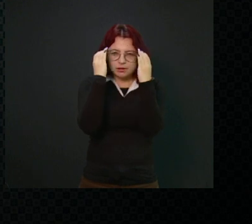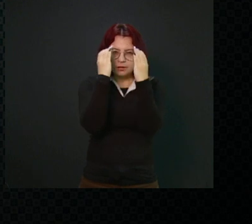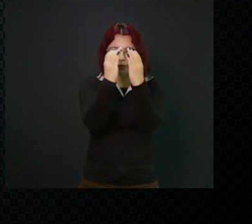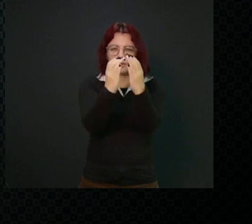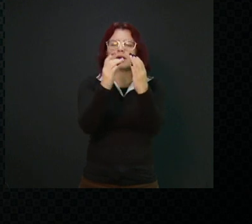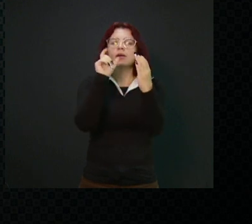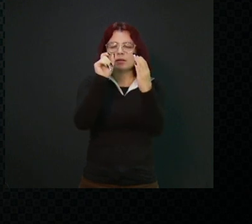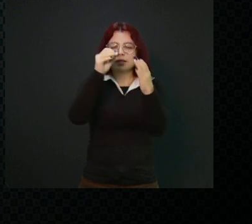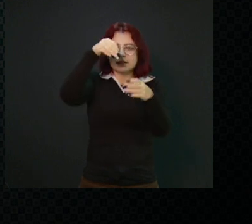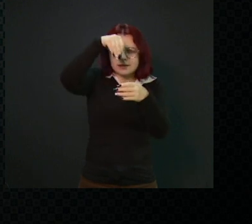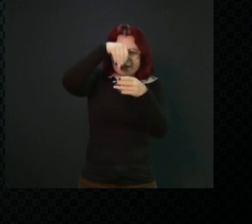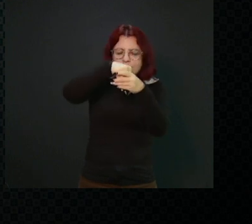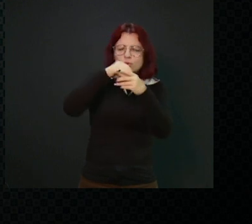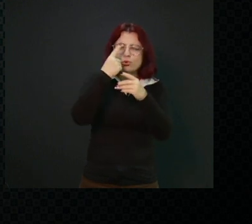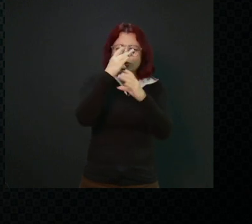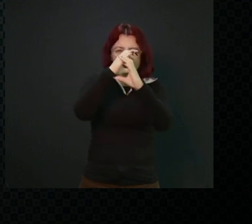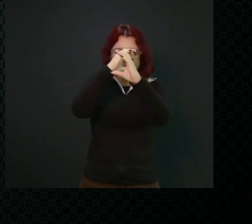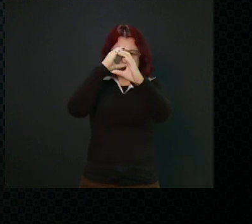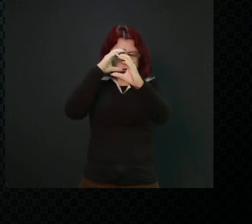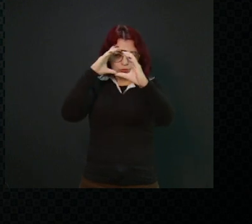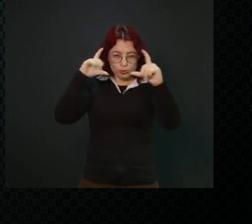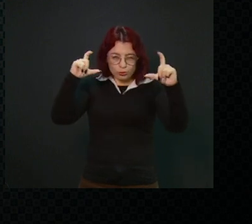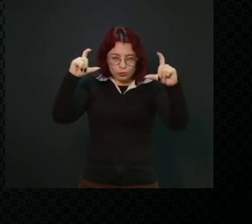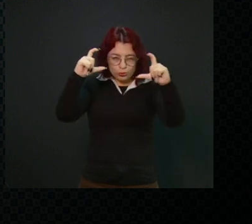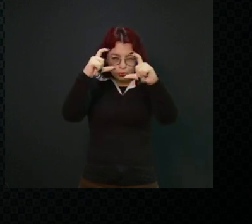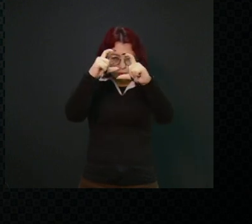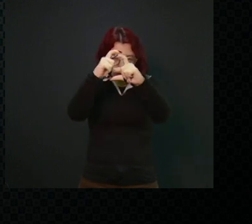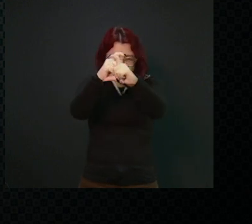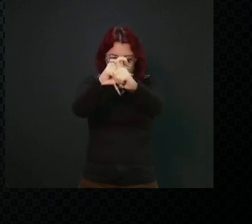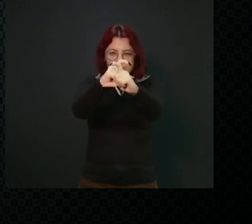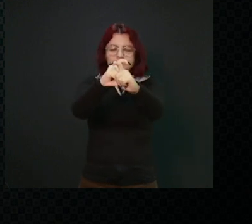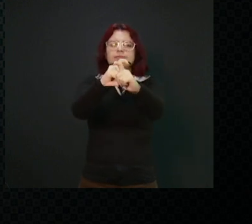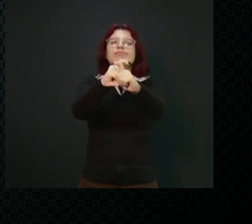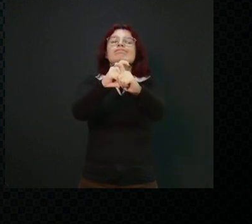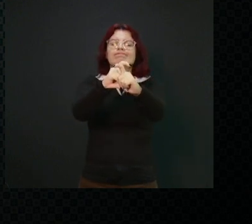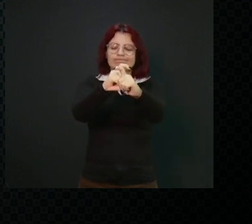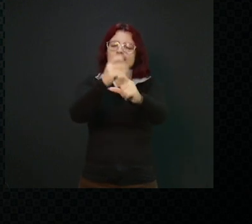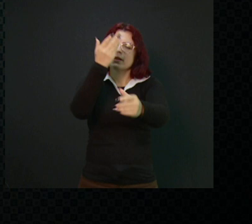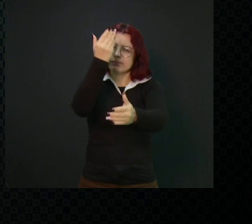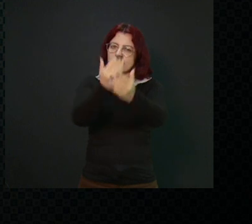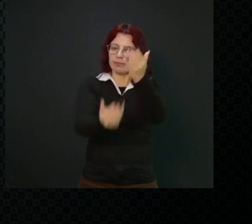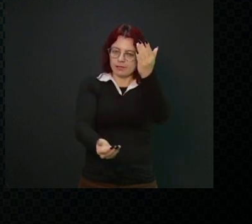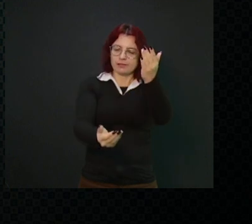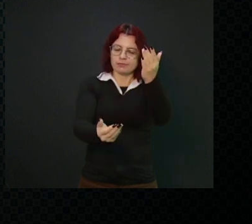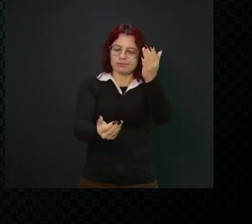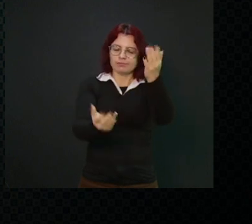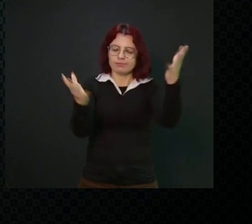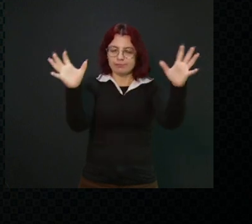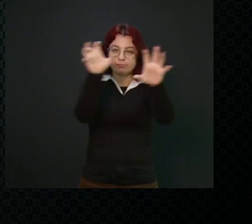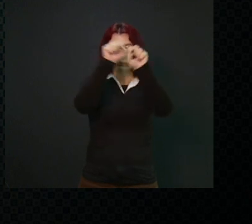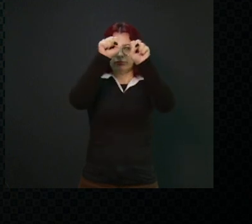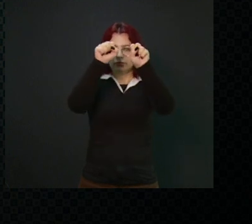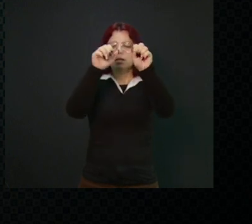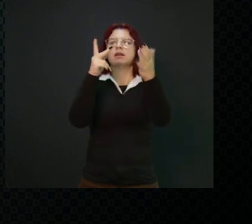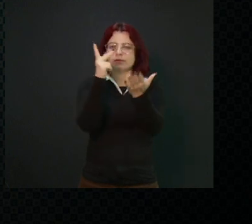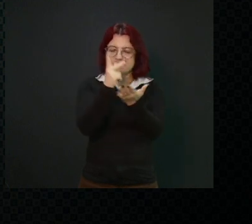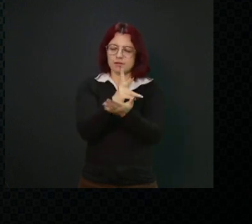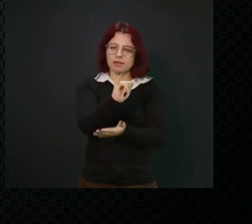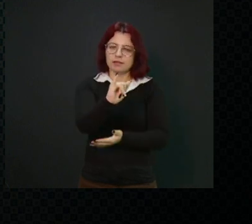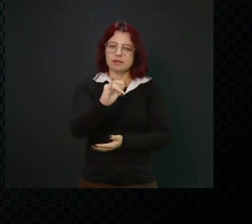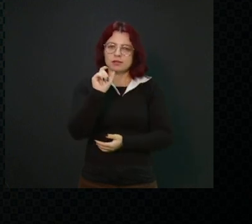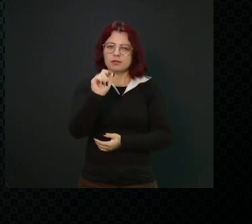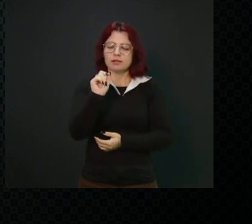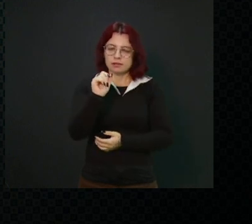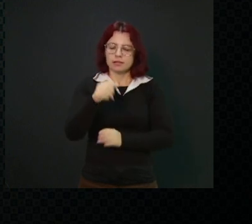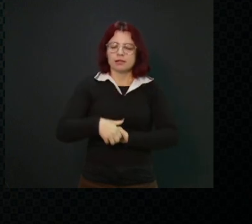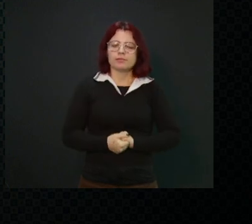estivesse enxergando dentro de um túnel e vai afunilando, até praticamente apagar-se ou chegar